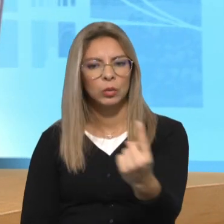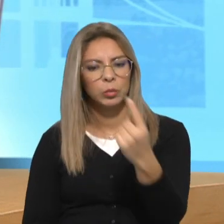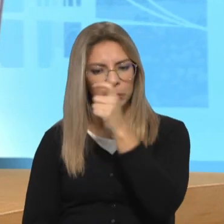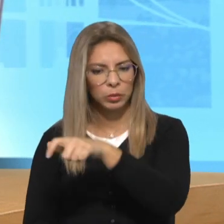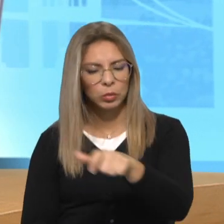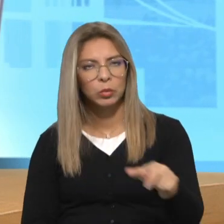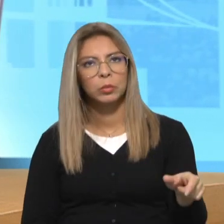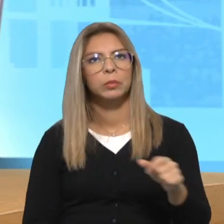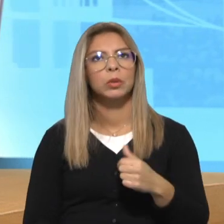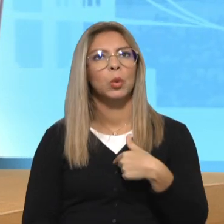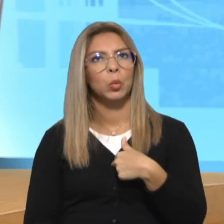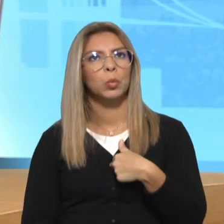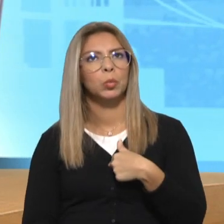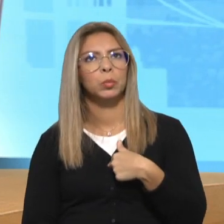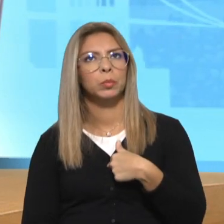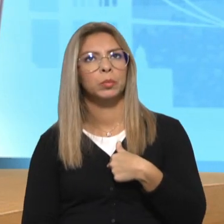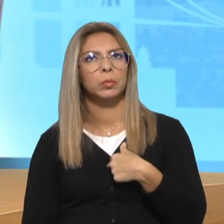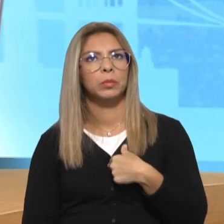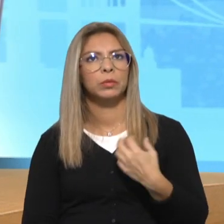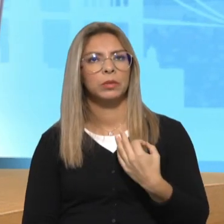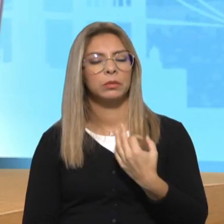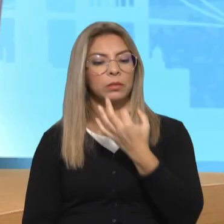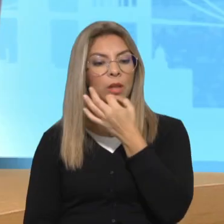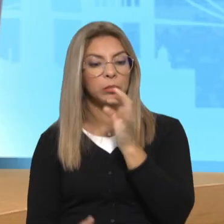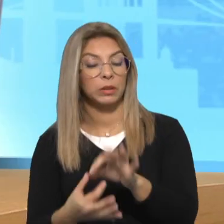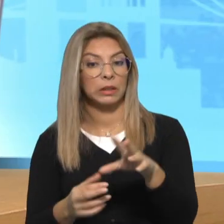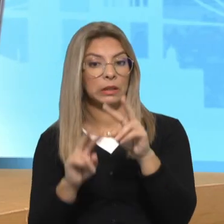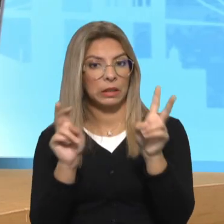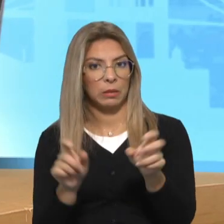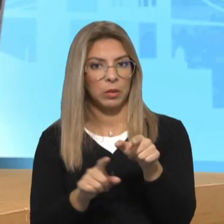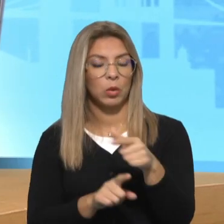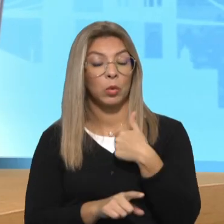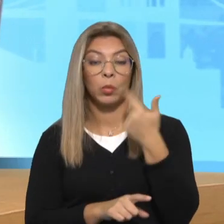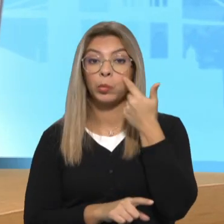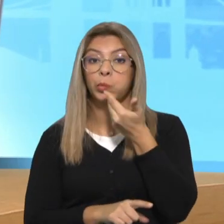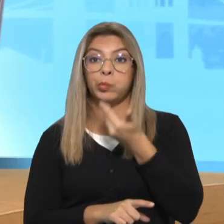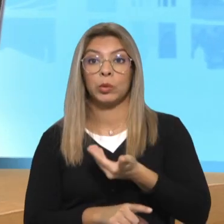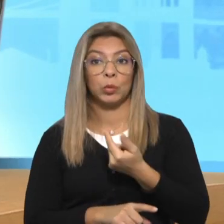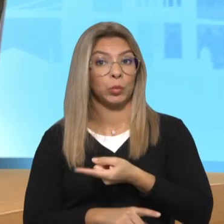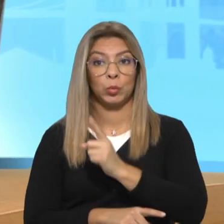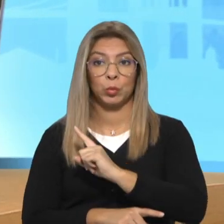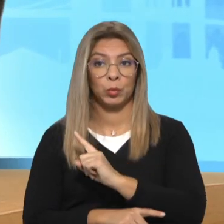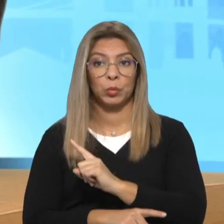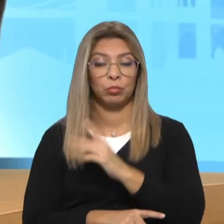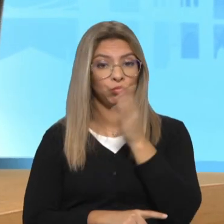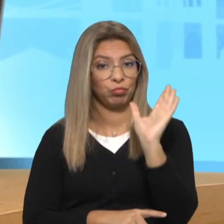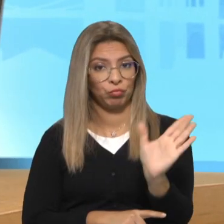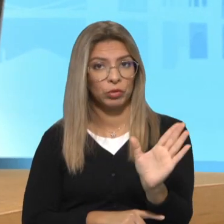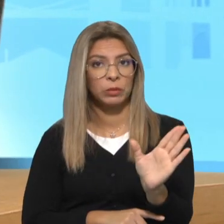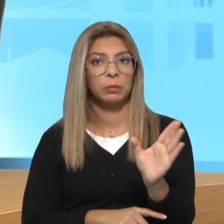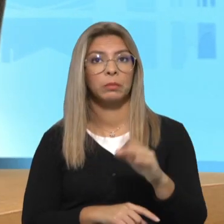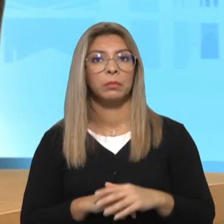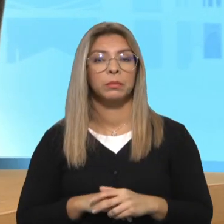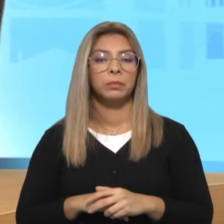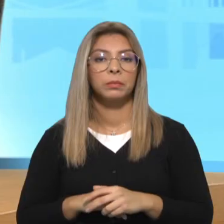Eu, enfim, quando abordo estes temas, eu que não sou especialista, como disse, em nenhum destes temas, não é? Em nada destes